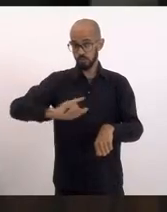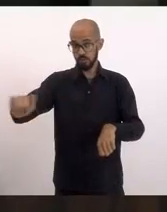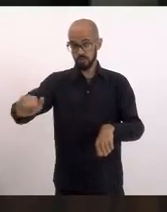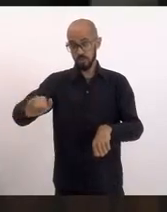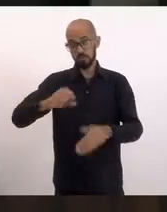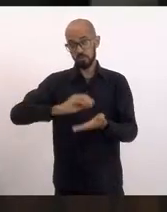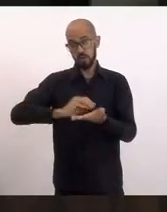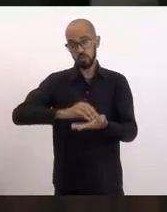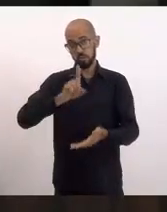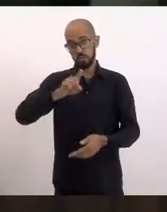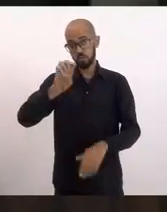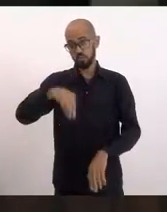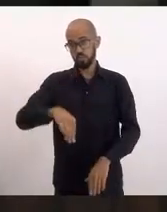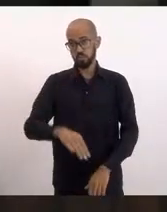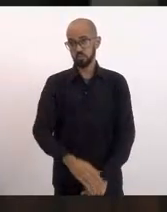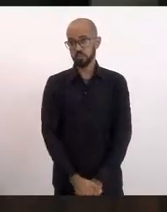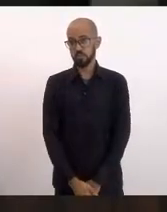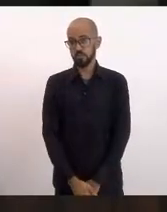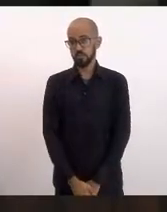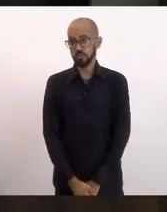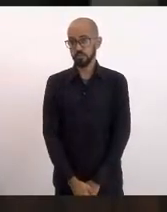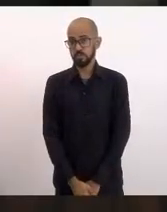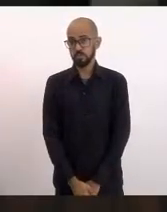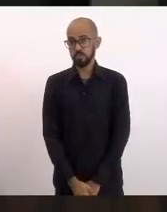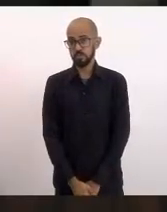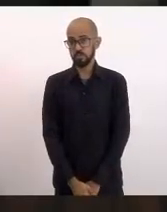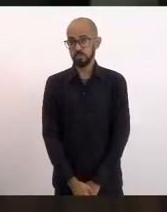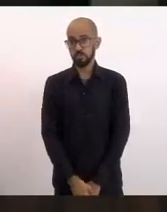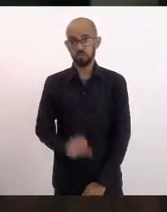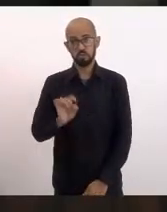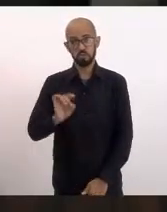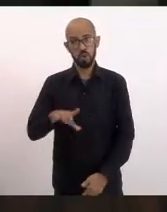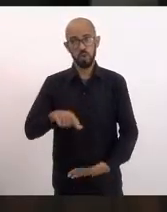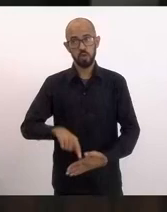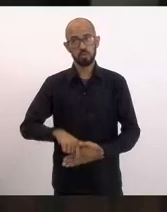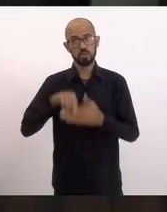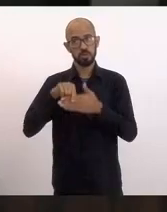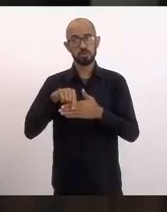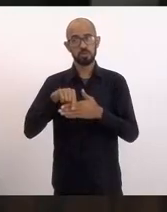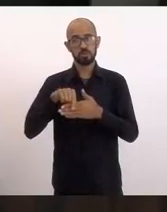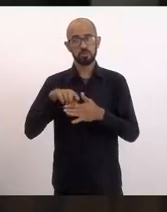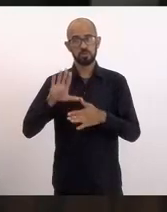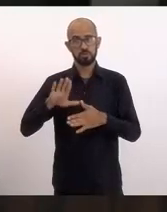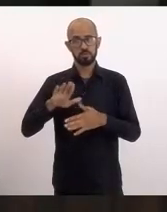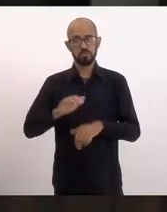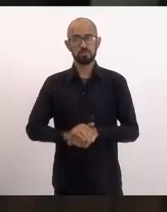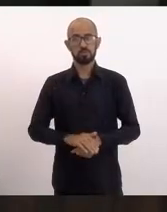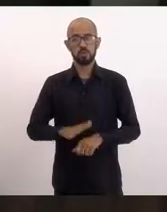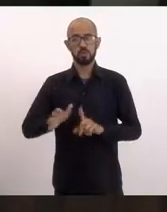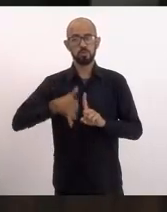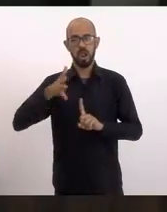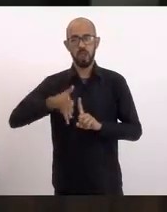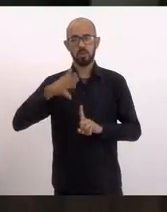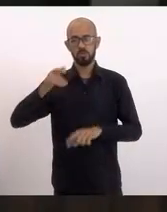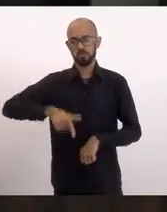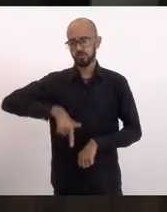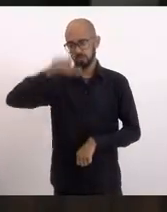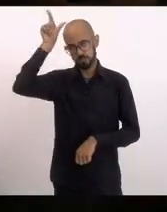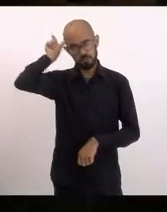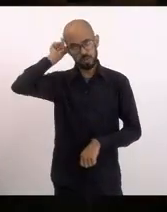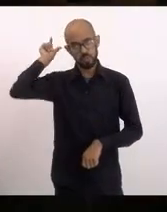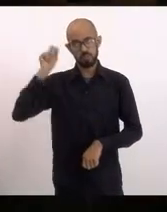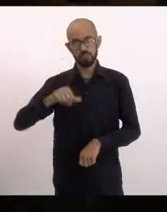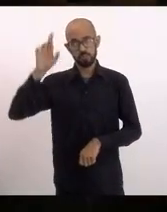1 minuto, ok? Ok, pela liderança. Só os líderes. Só ali. Okay. Então, com a palavra, deputado Luiz Paulo.